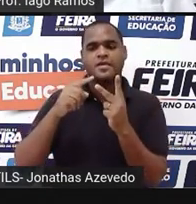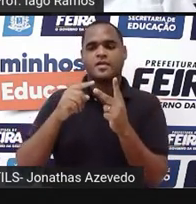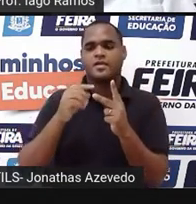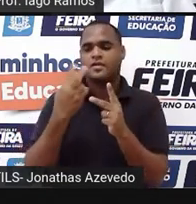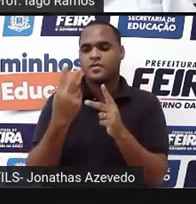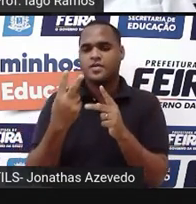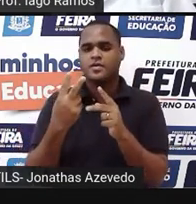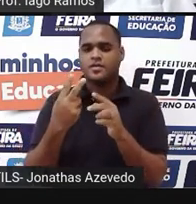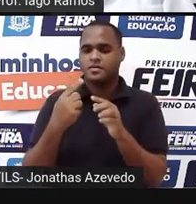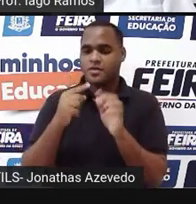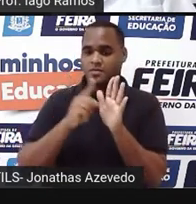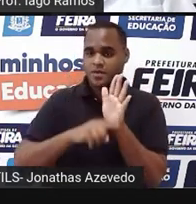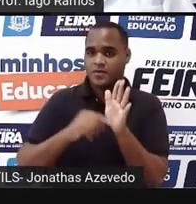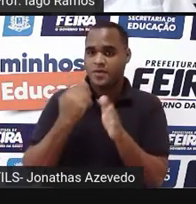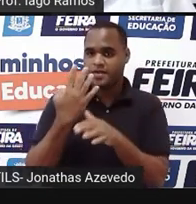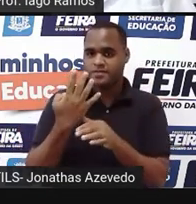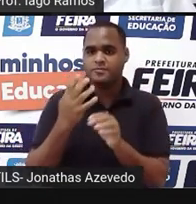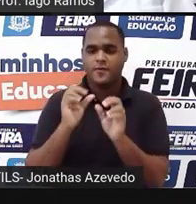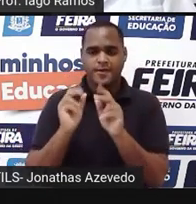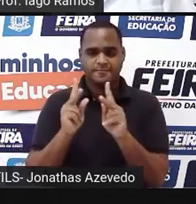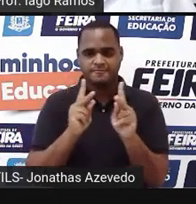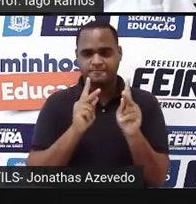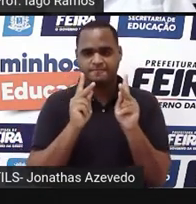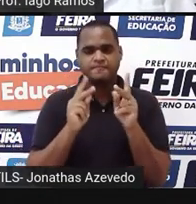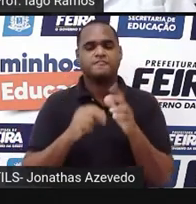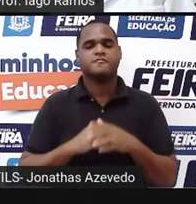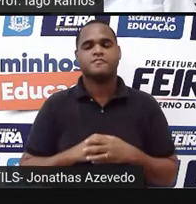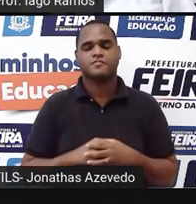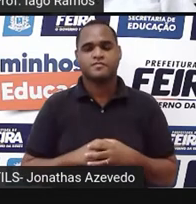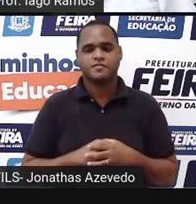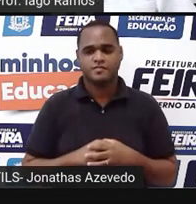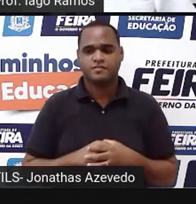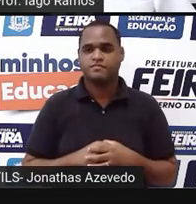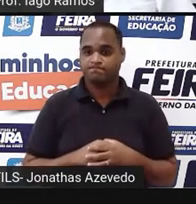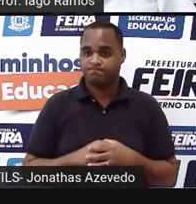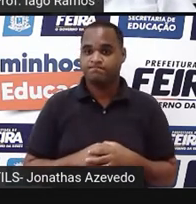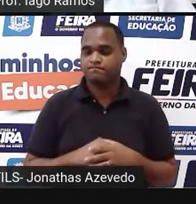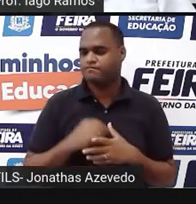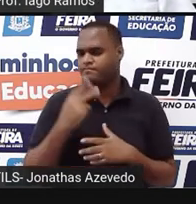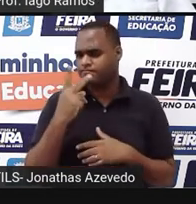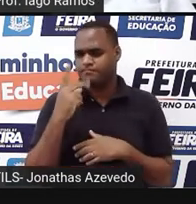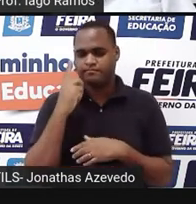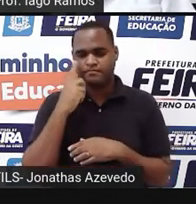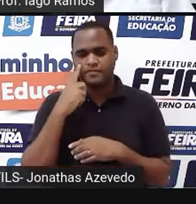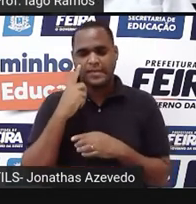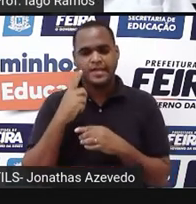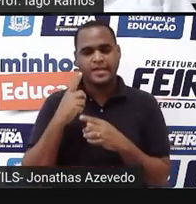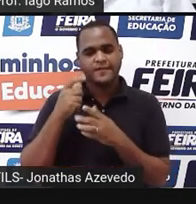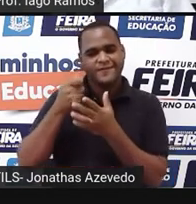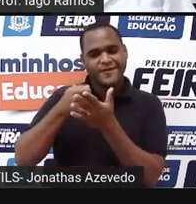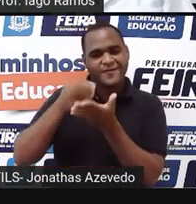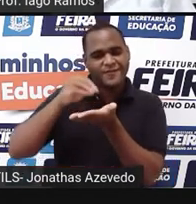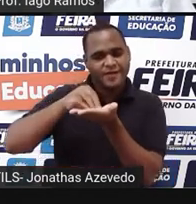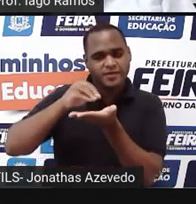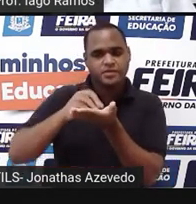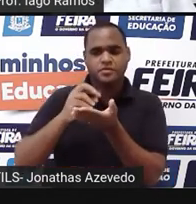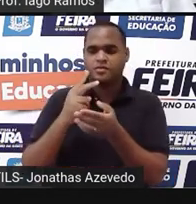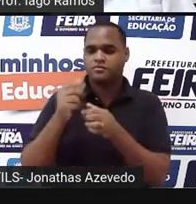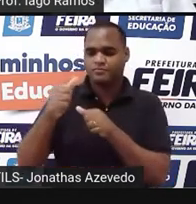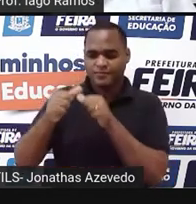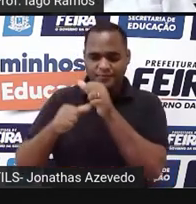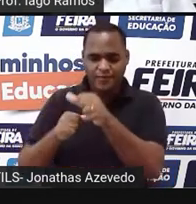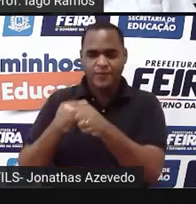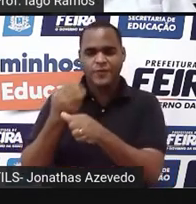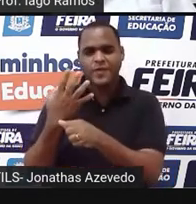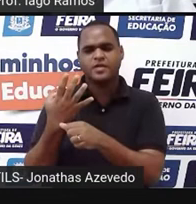menos 2 é menos 4, tá bom? 2 vezes uma dívida de 2 dá uma dívida de 4, tá? O